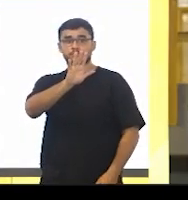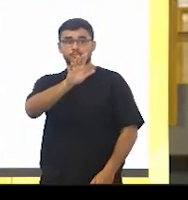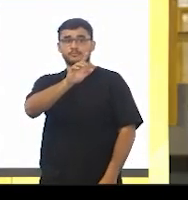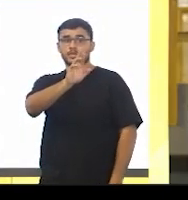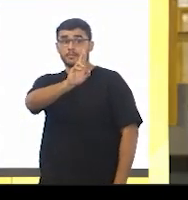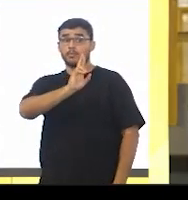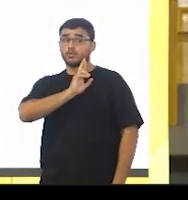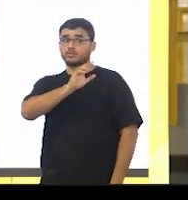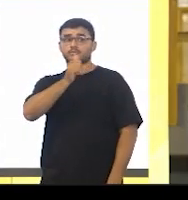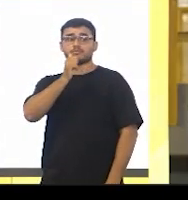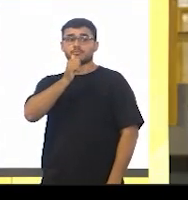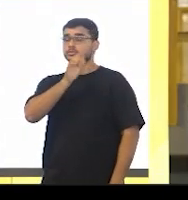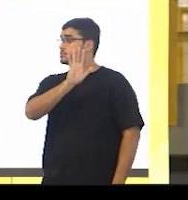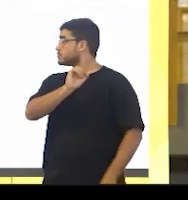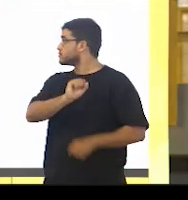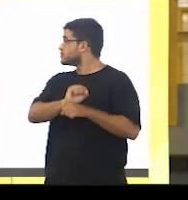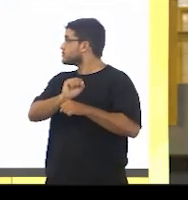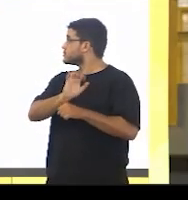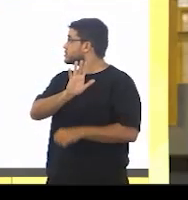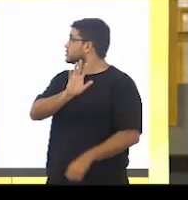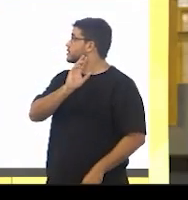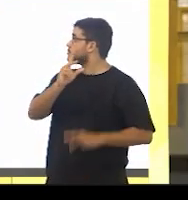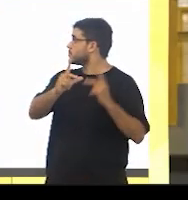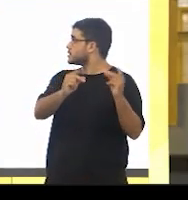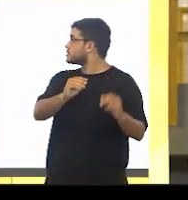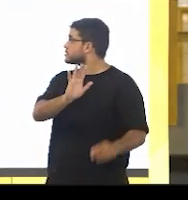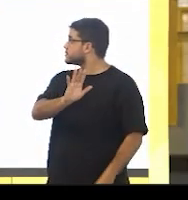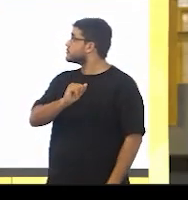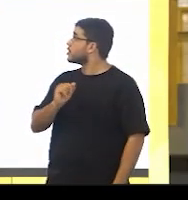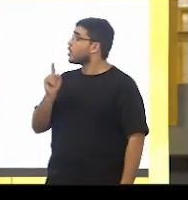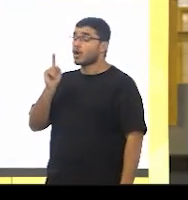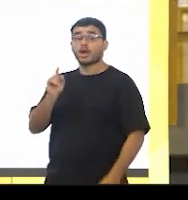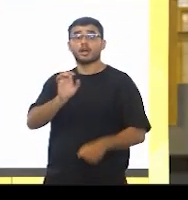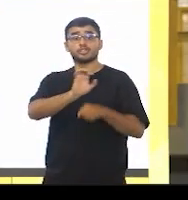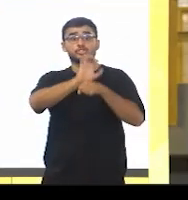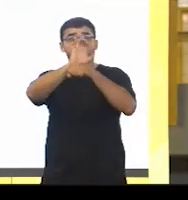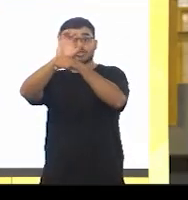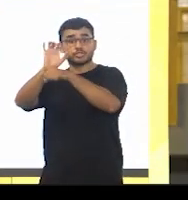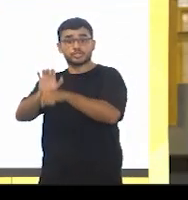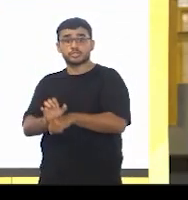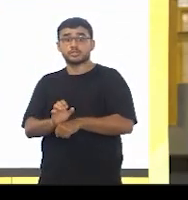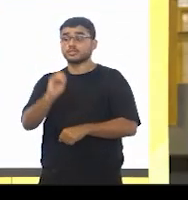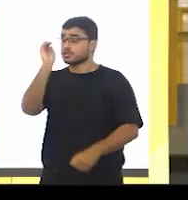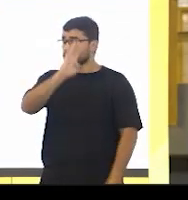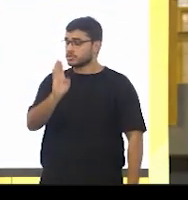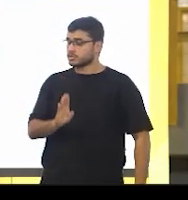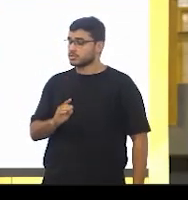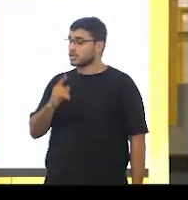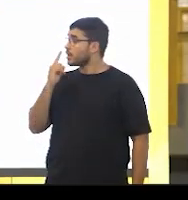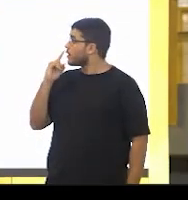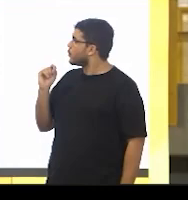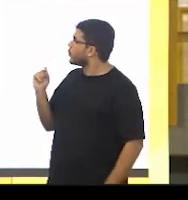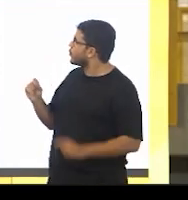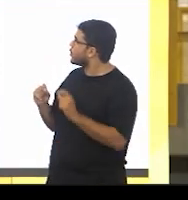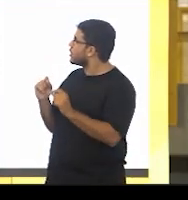pouco. Analisar a ação dos Estados Nacionais no que se refere à dinâmica dos...